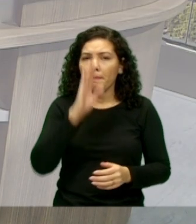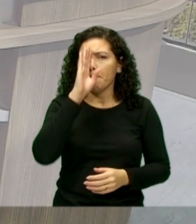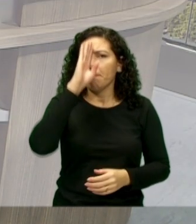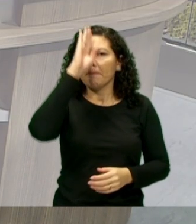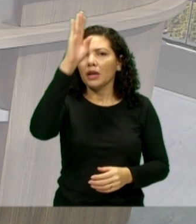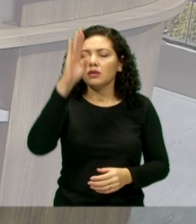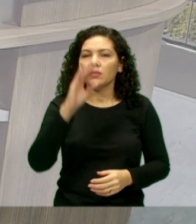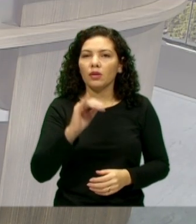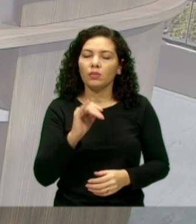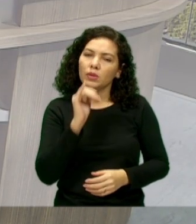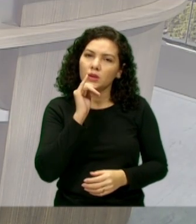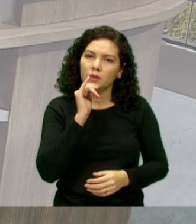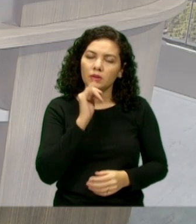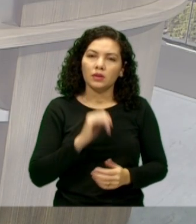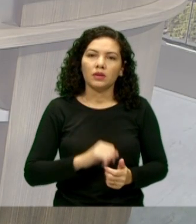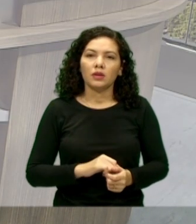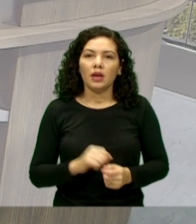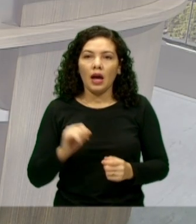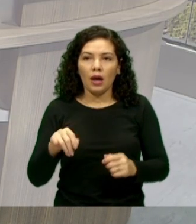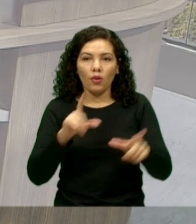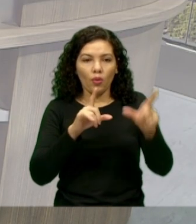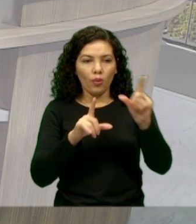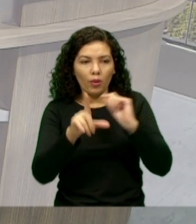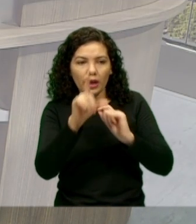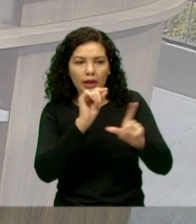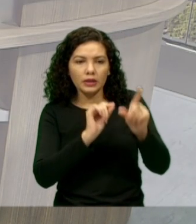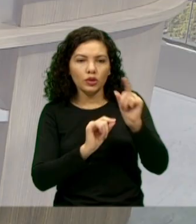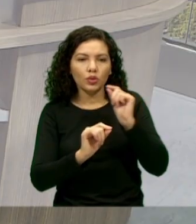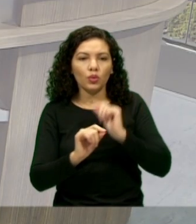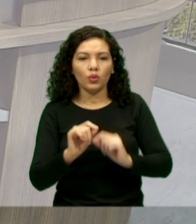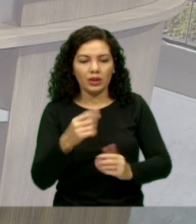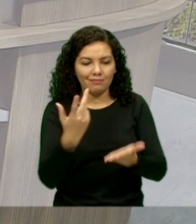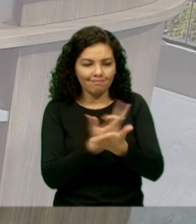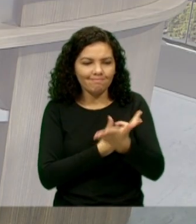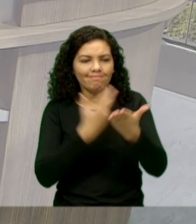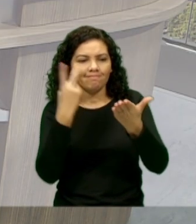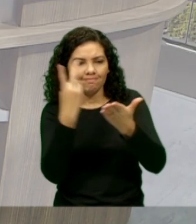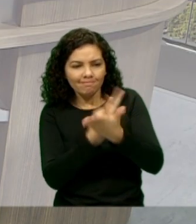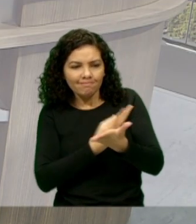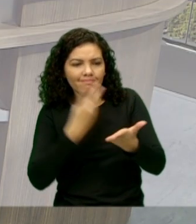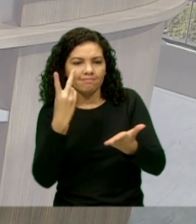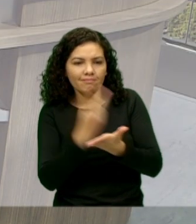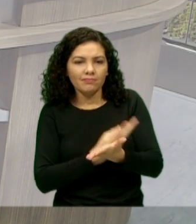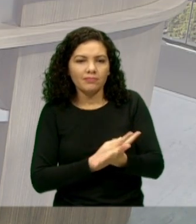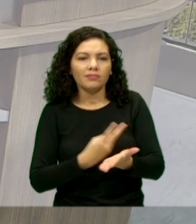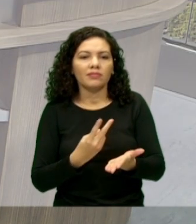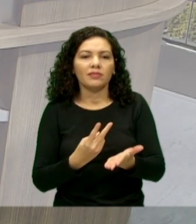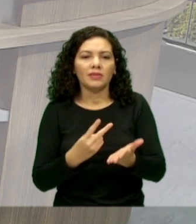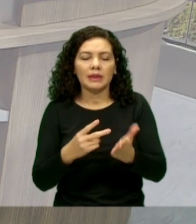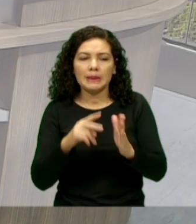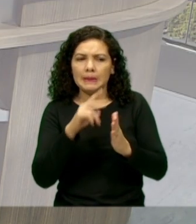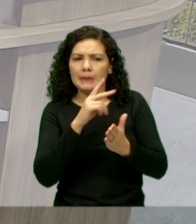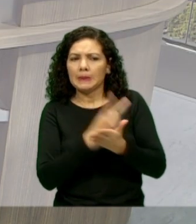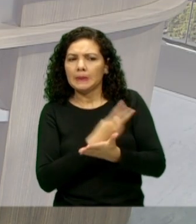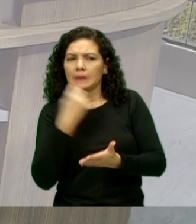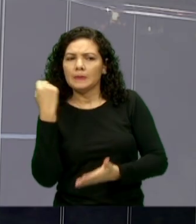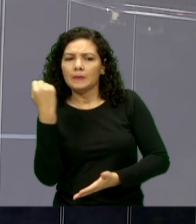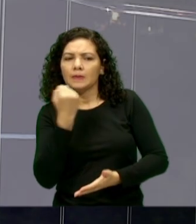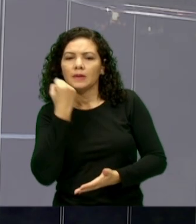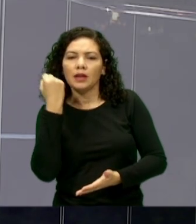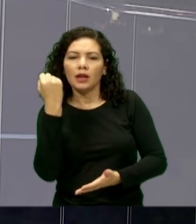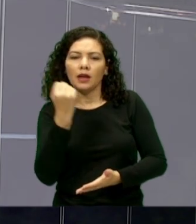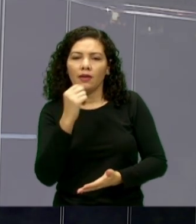ponto, digamos assim, se tivesse que elencar algum dos erros mais grosseiros e